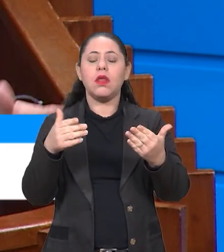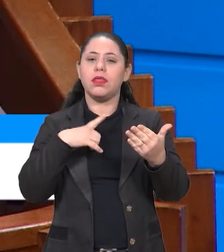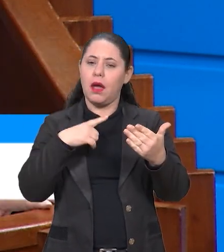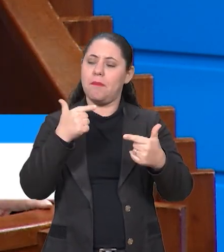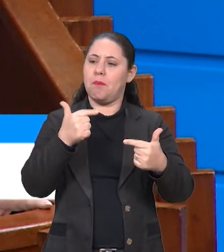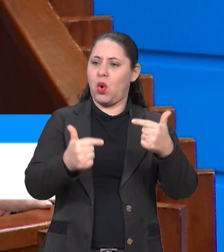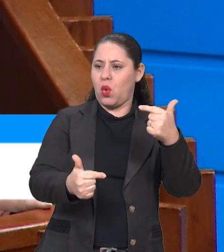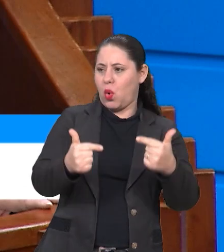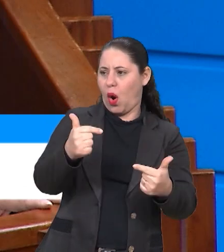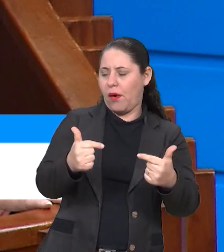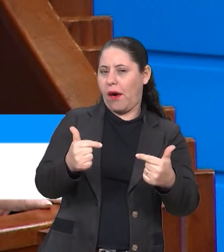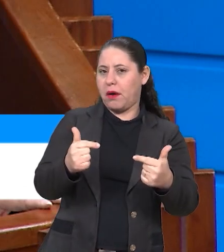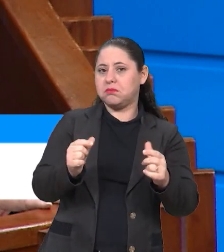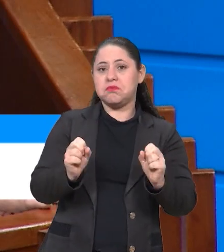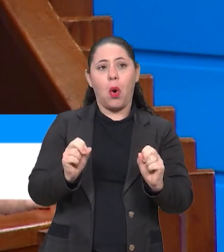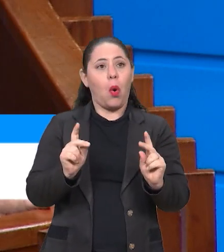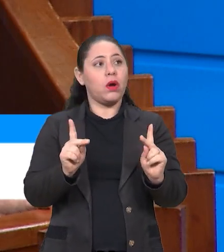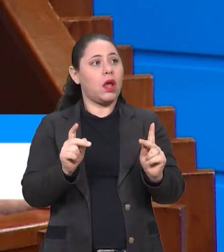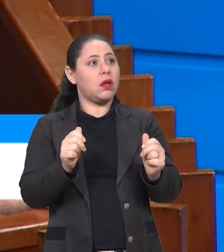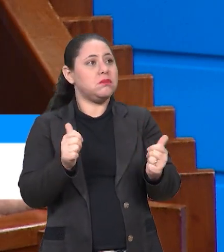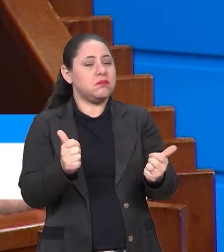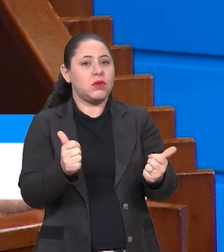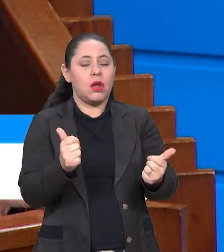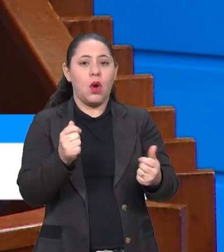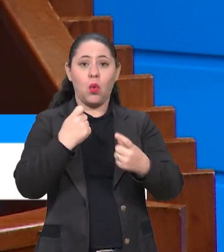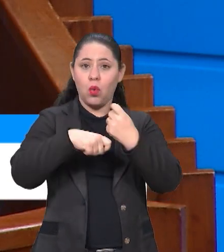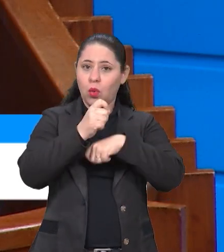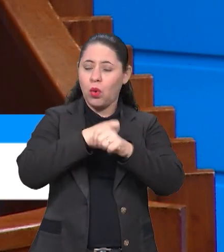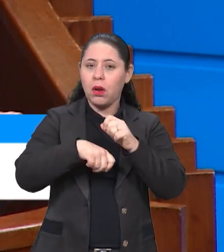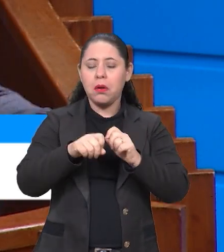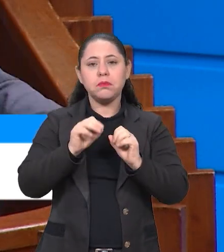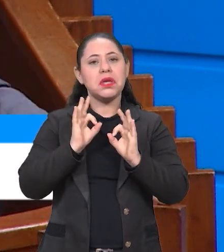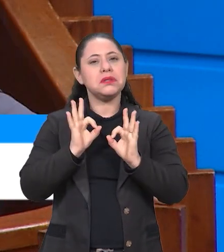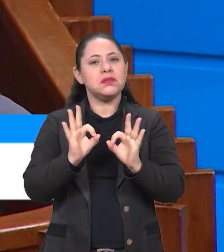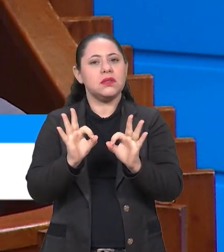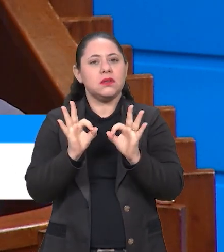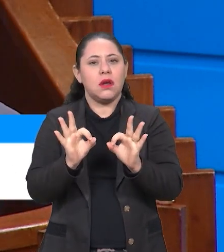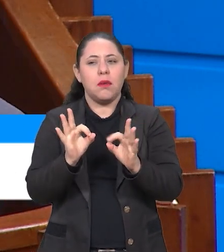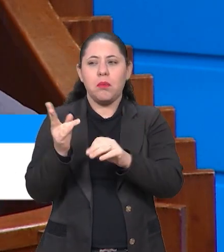estabilidade política, estabilidade econômica, buscando,